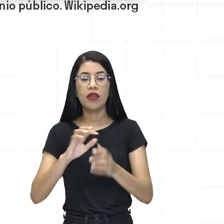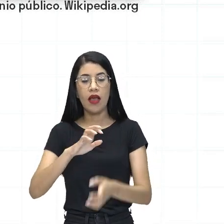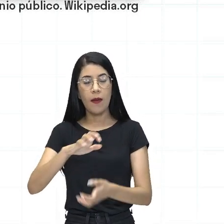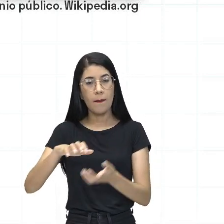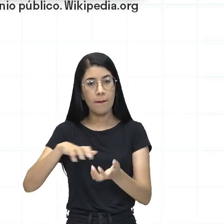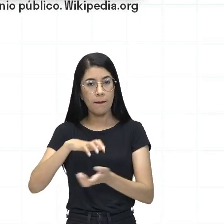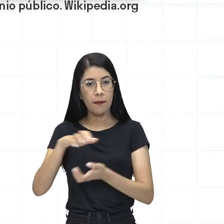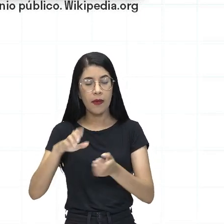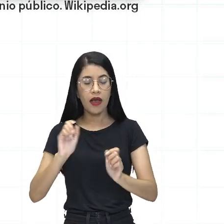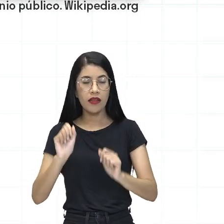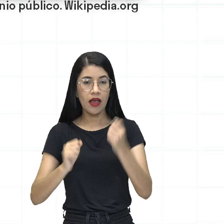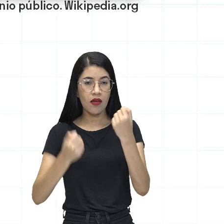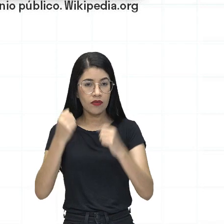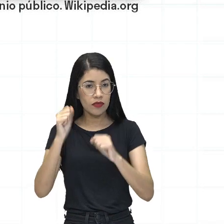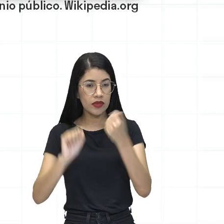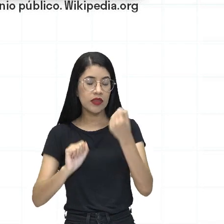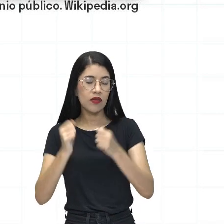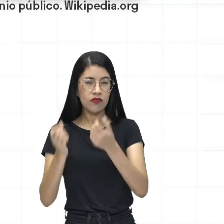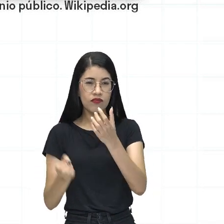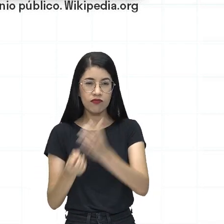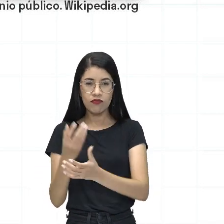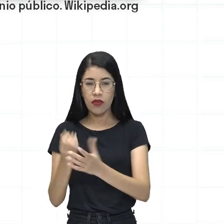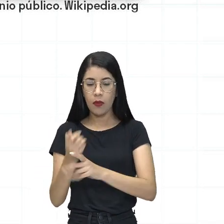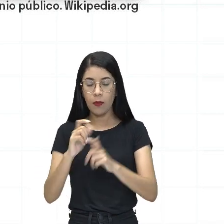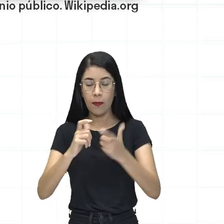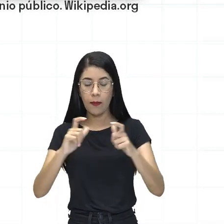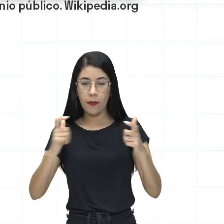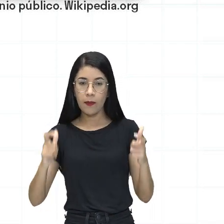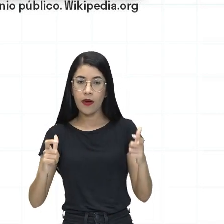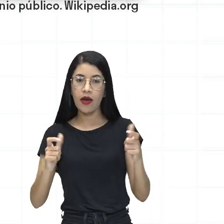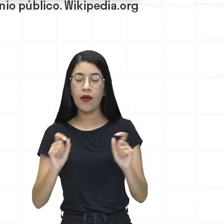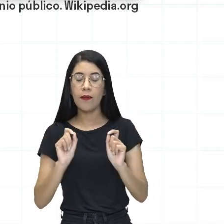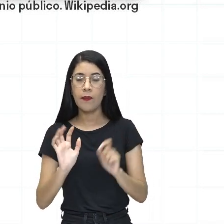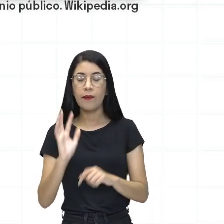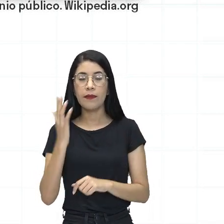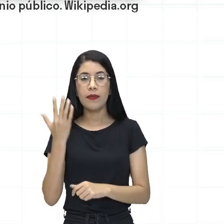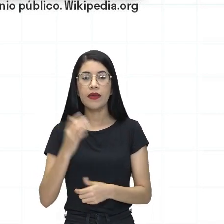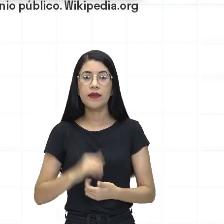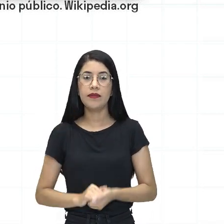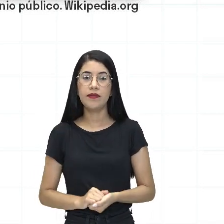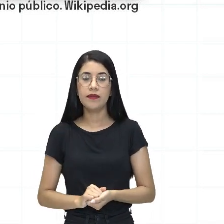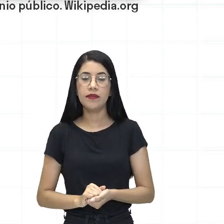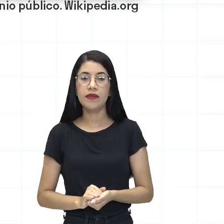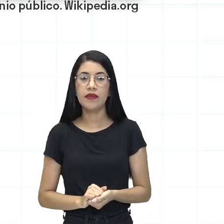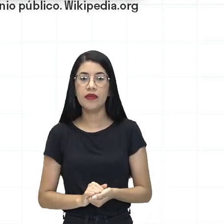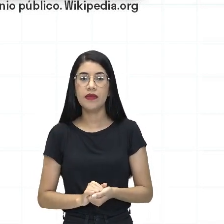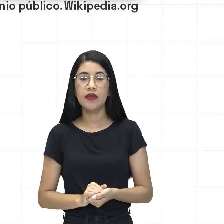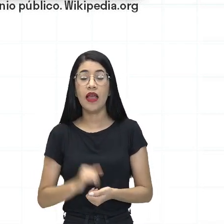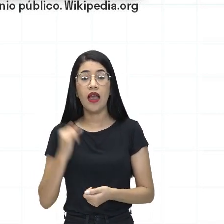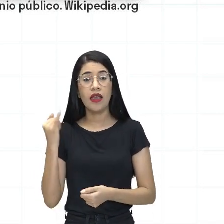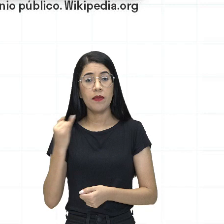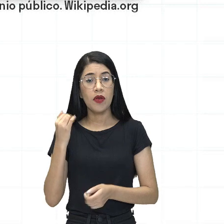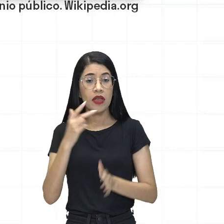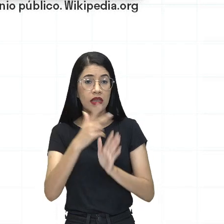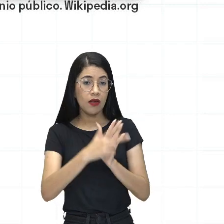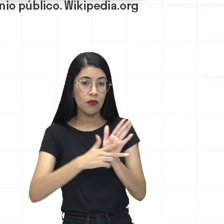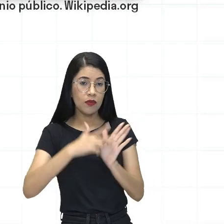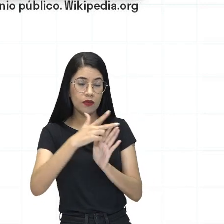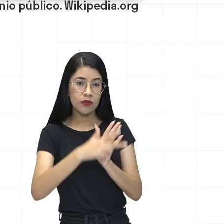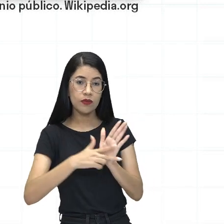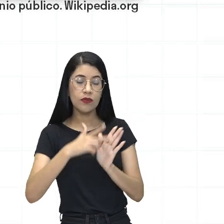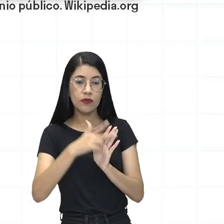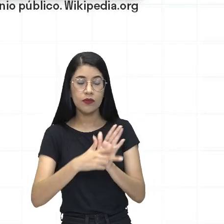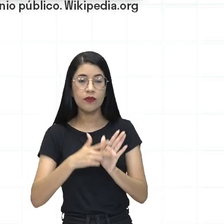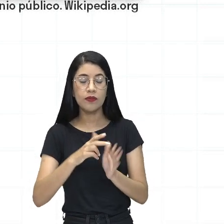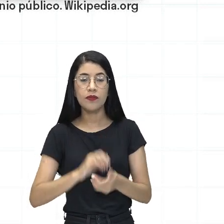Revolução Industrial, da escala de produção, é que teve ali a importância das locomotivas a vapor.